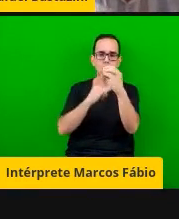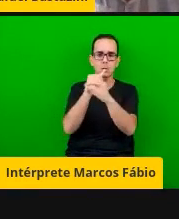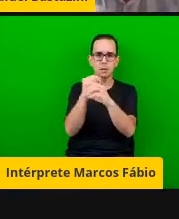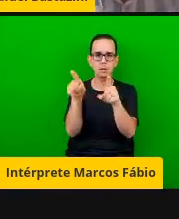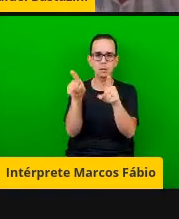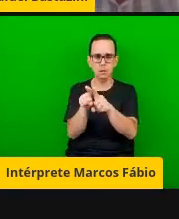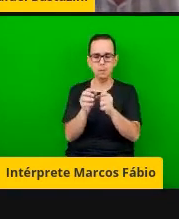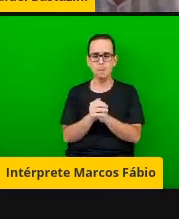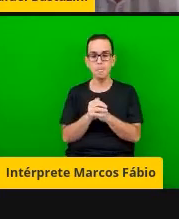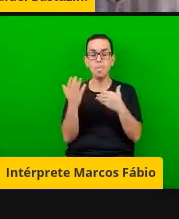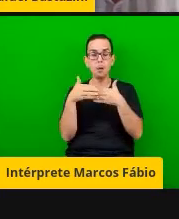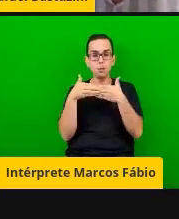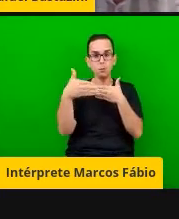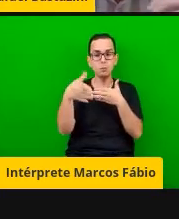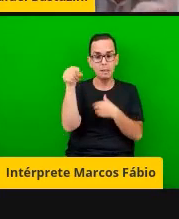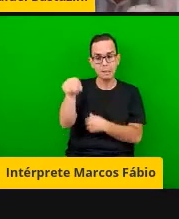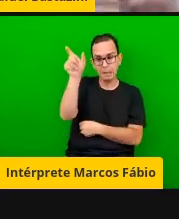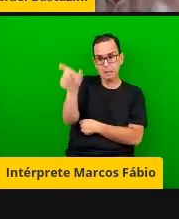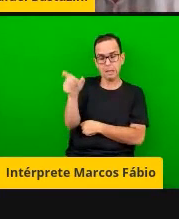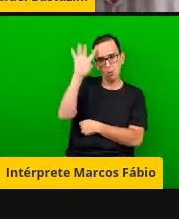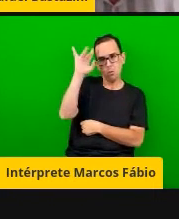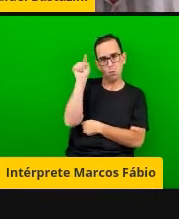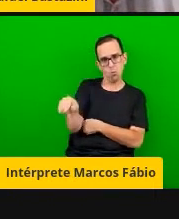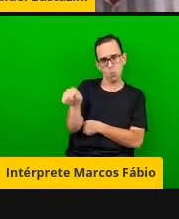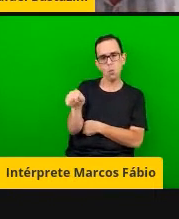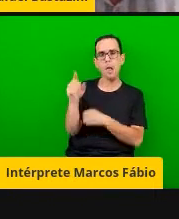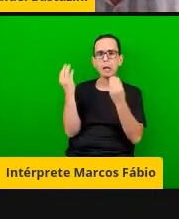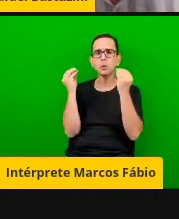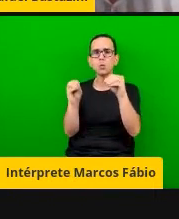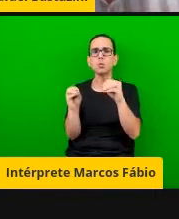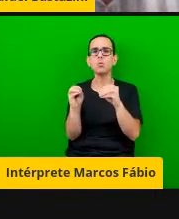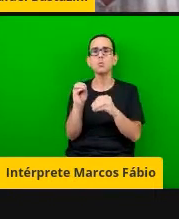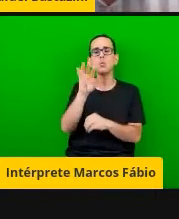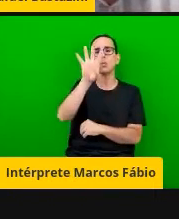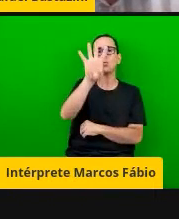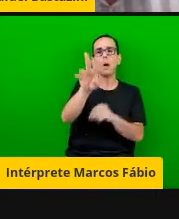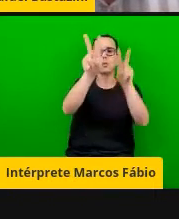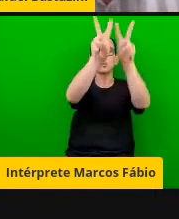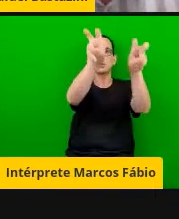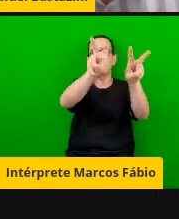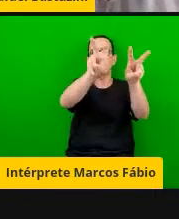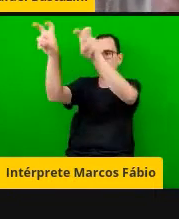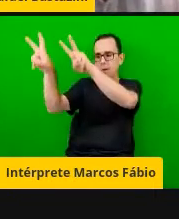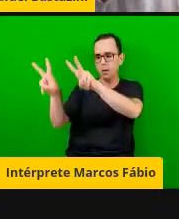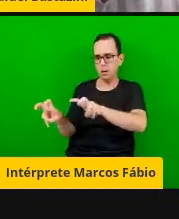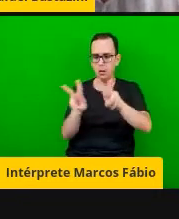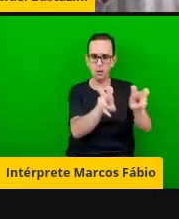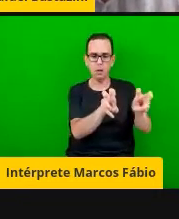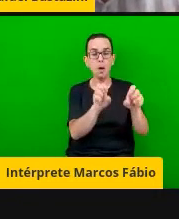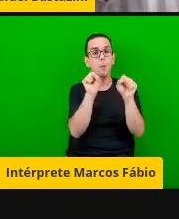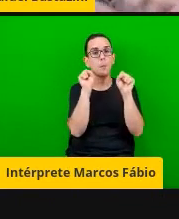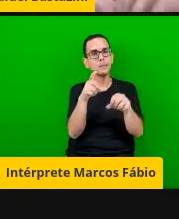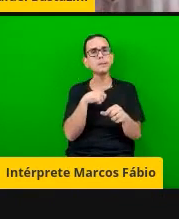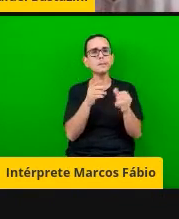partir da definição desse autor, ele coloca 4 grandes temas. Essa divisão ela poderia ser cronológica,